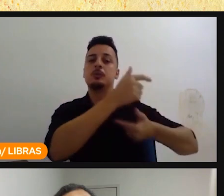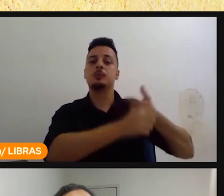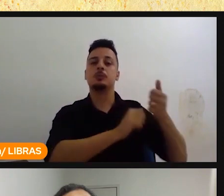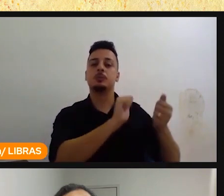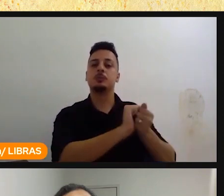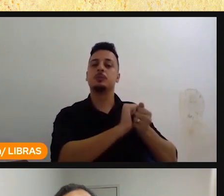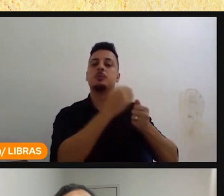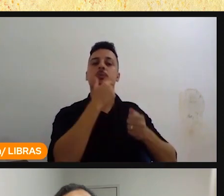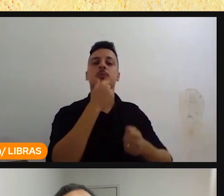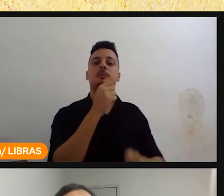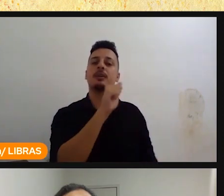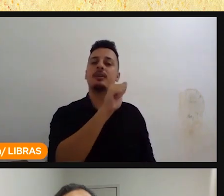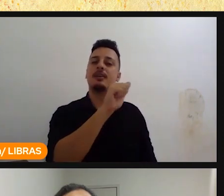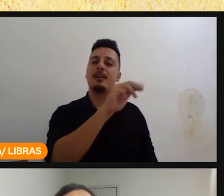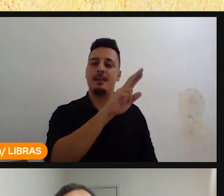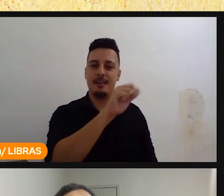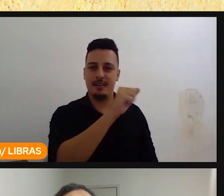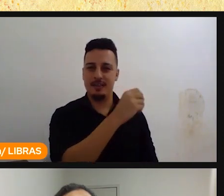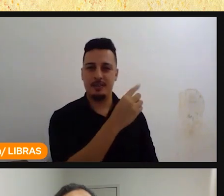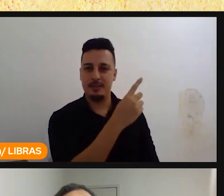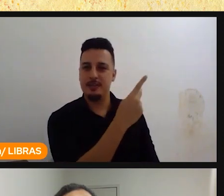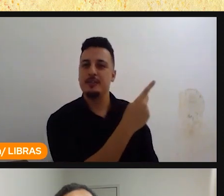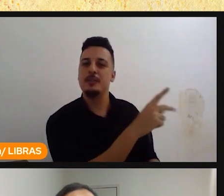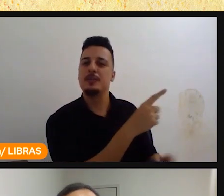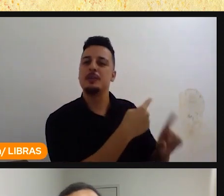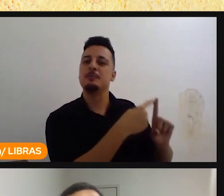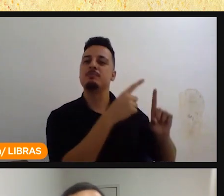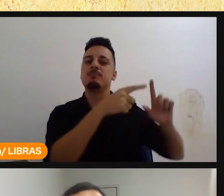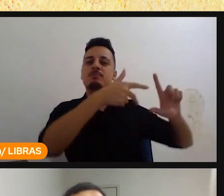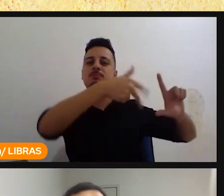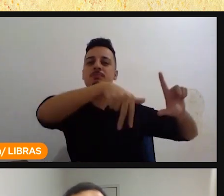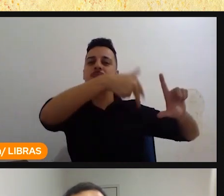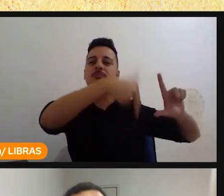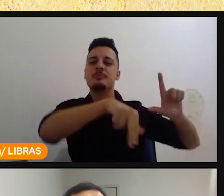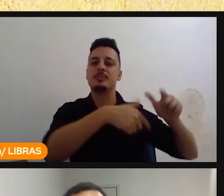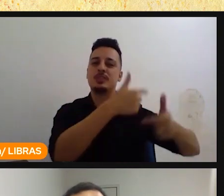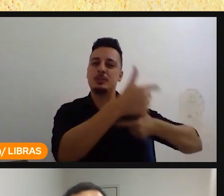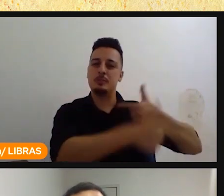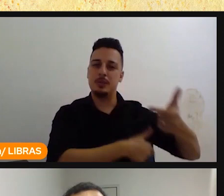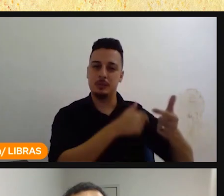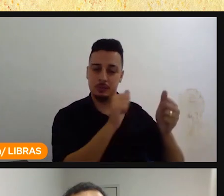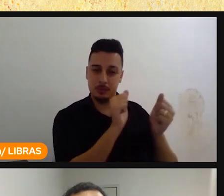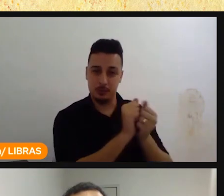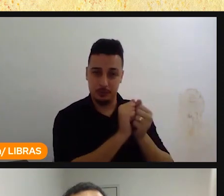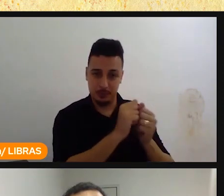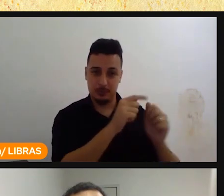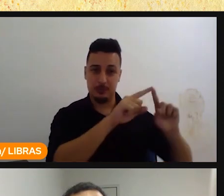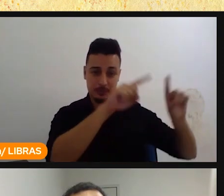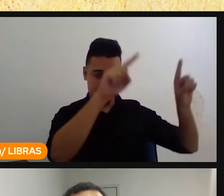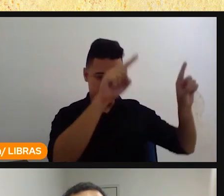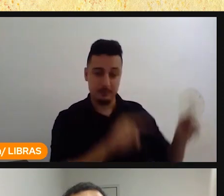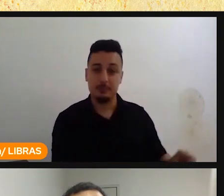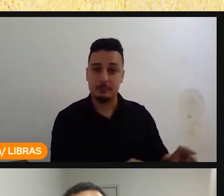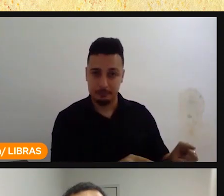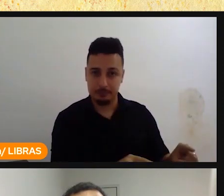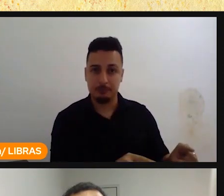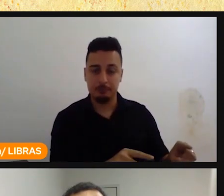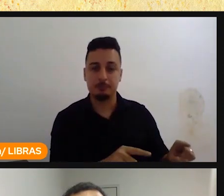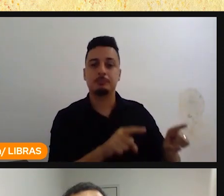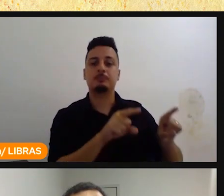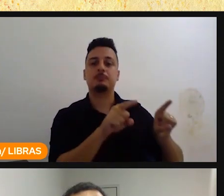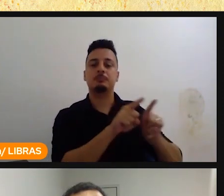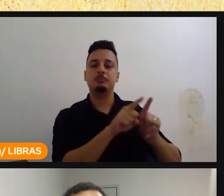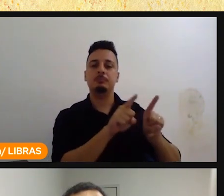de produção de filme de animação trabalhando com o Marão, né, um projeto autoral. E agora e o Marão